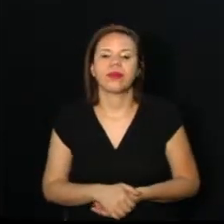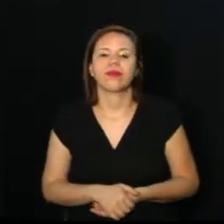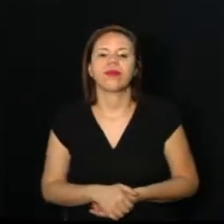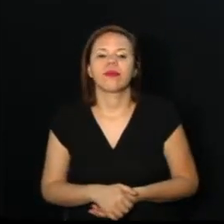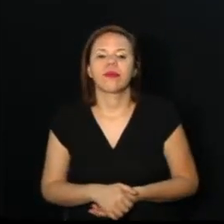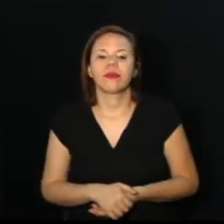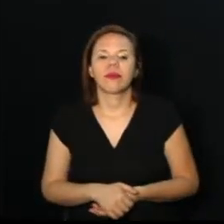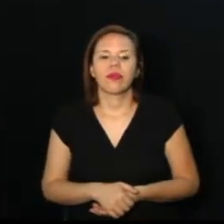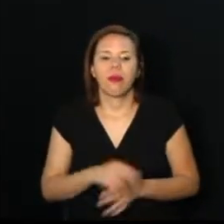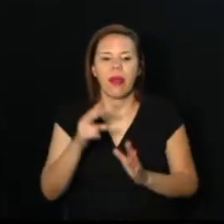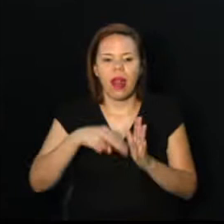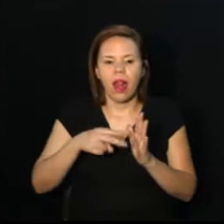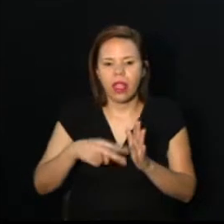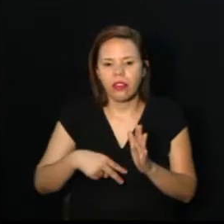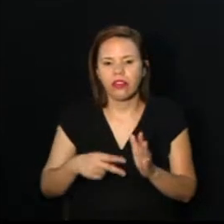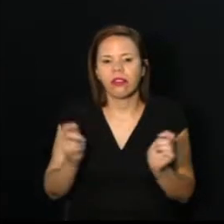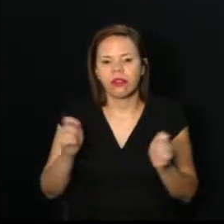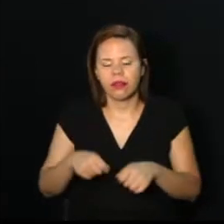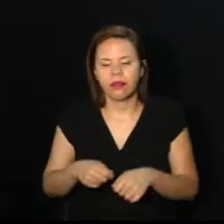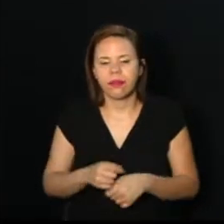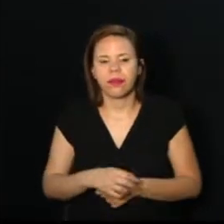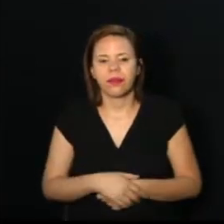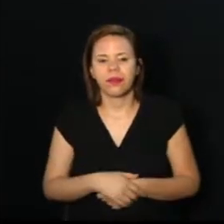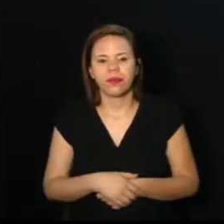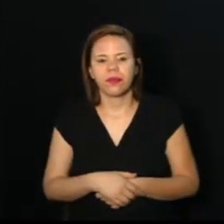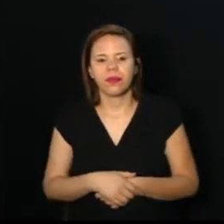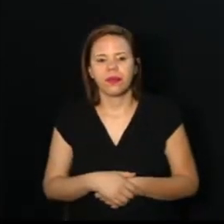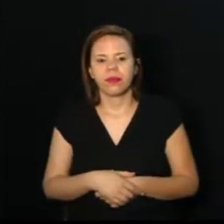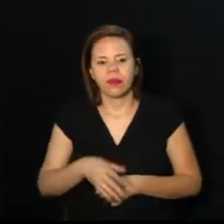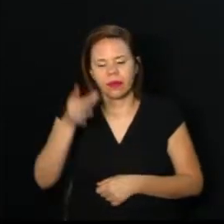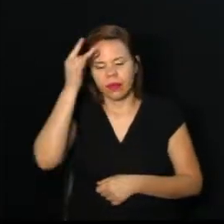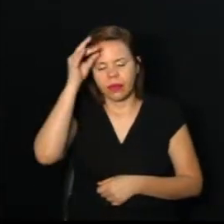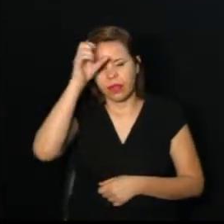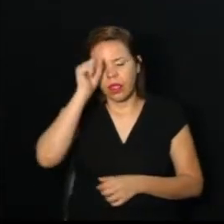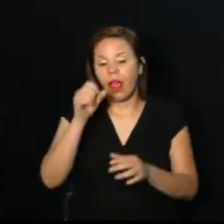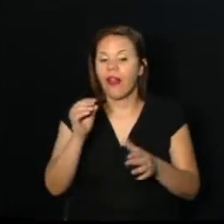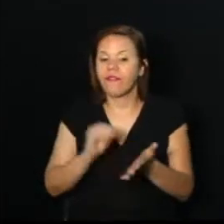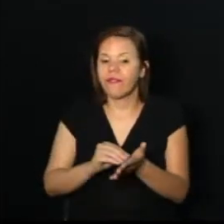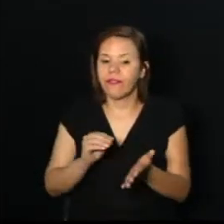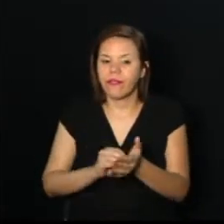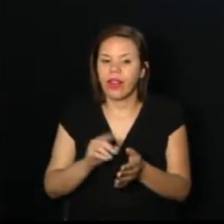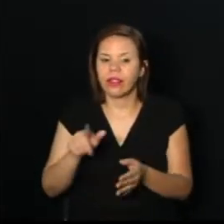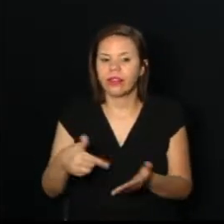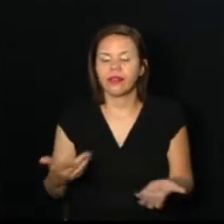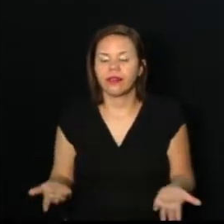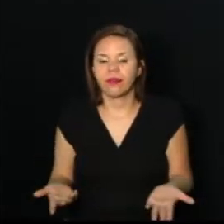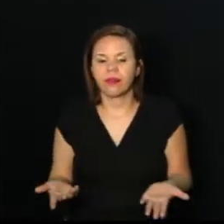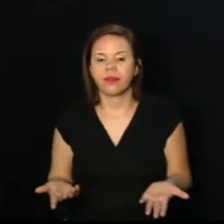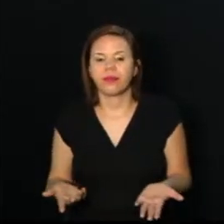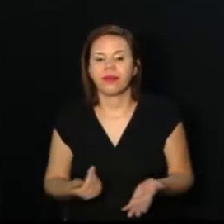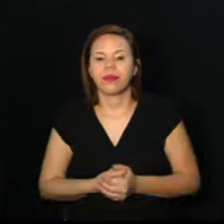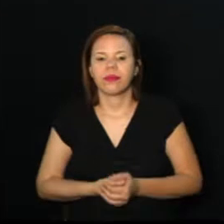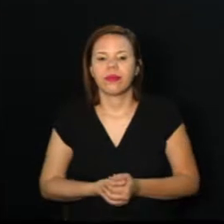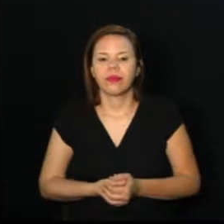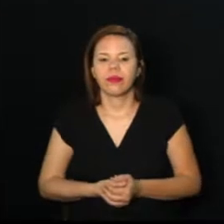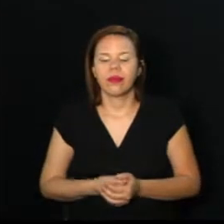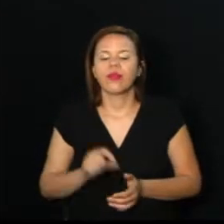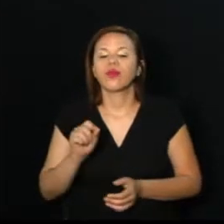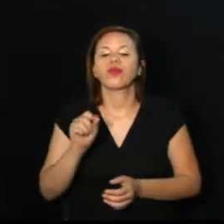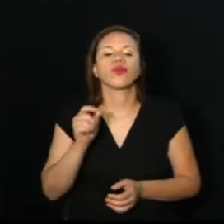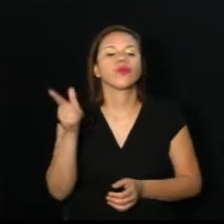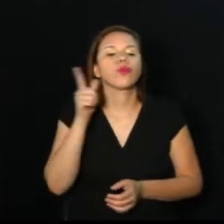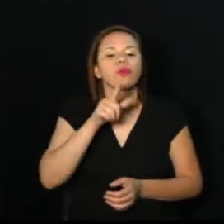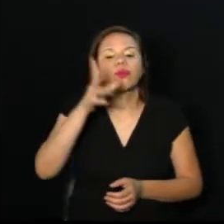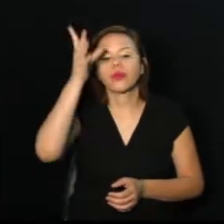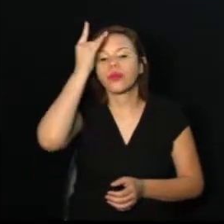motoras. O déficit está na aprendizagem, ou seja, na